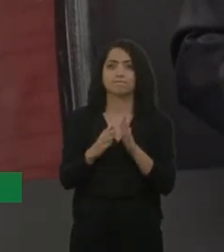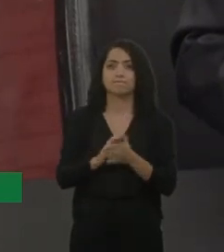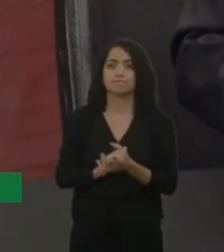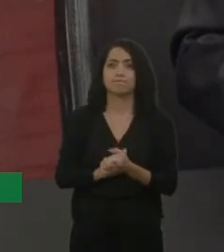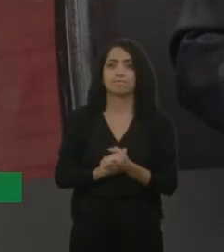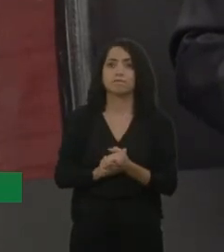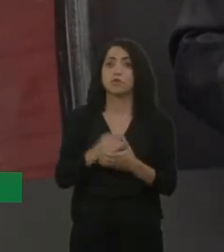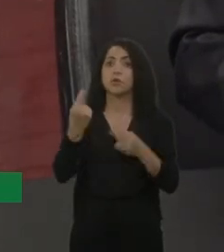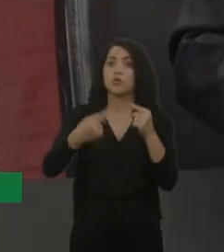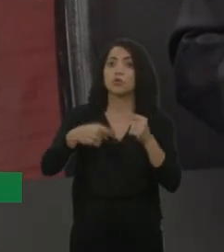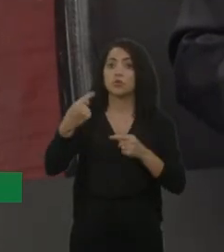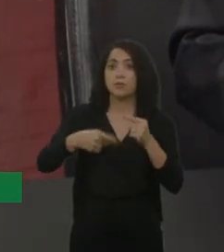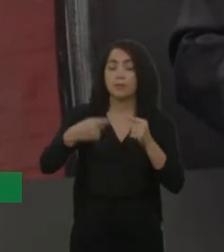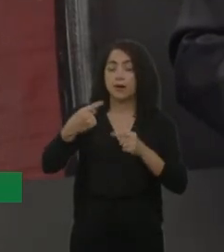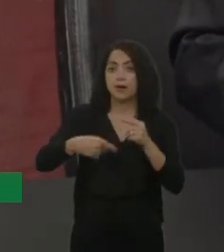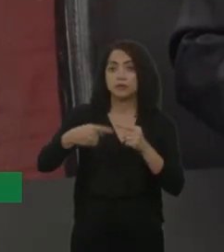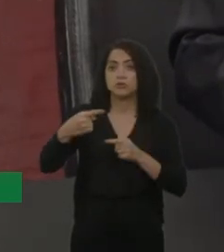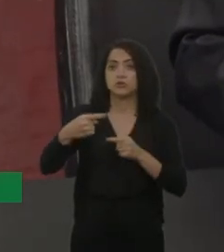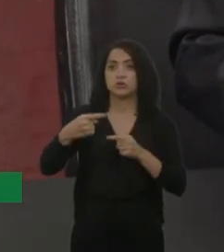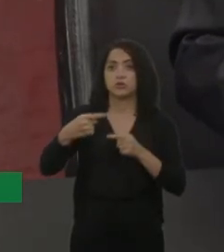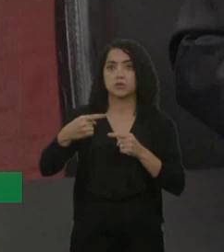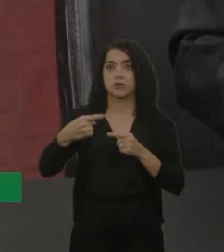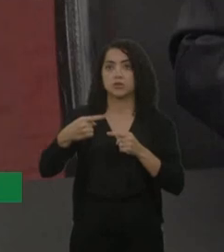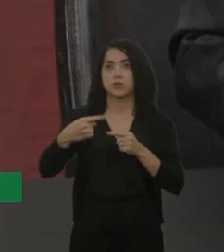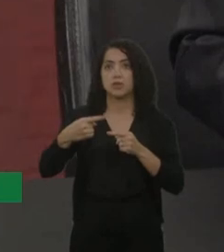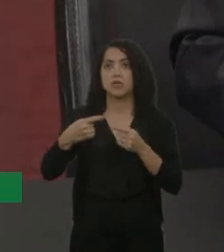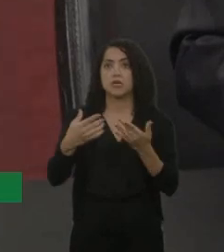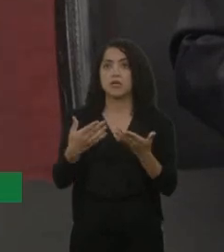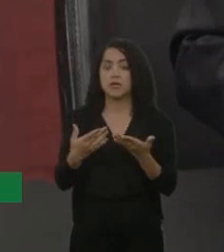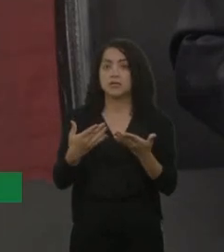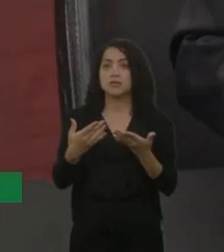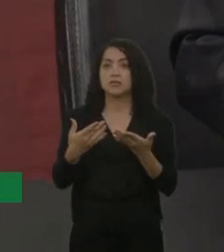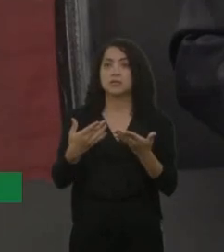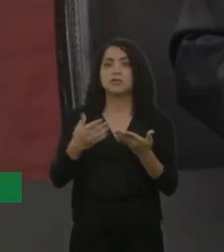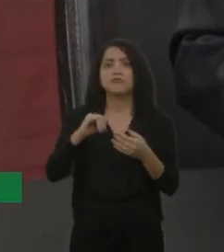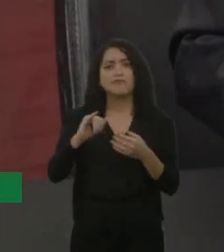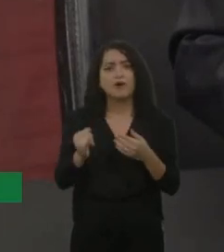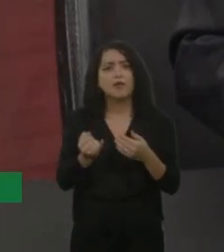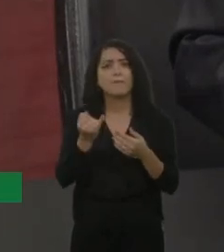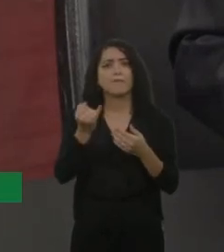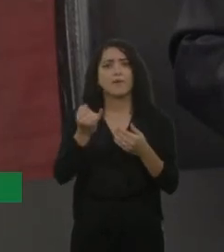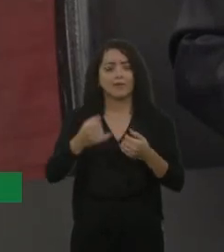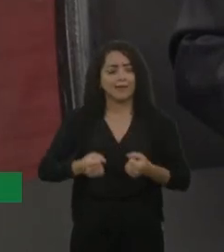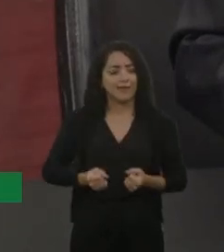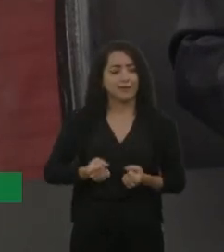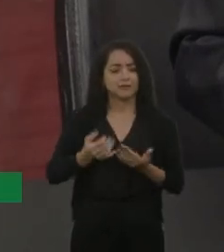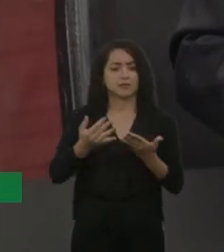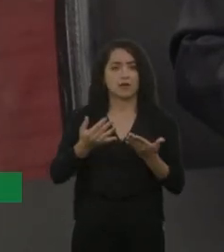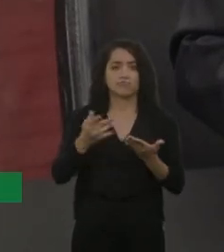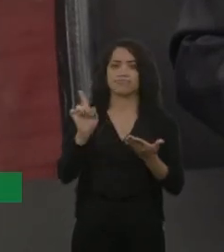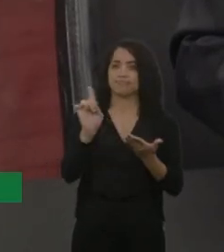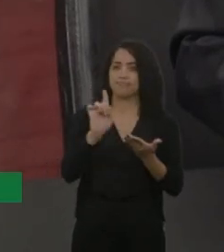O debate não é se vale a pena gastar com medicamentos. Não.